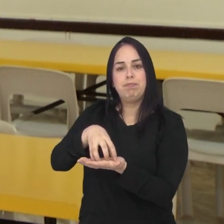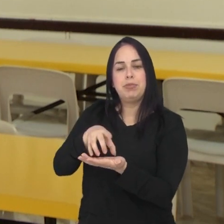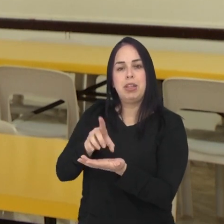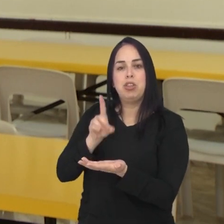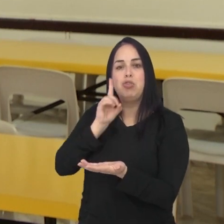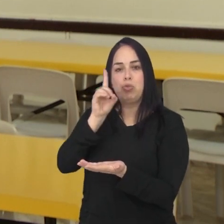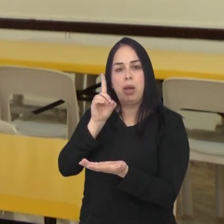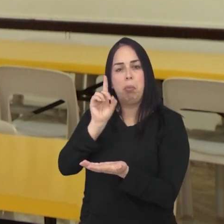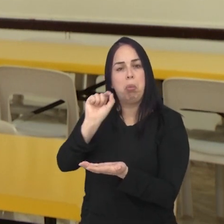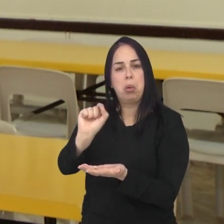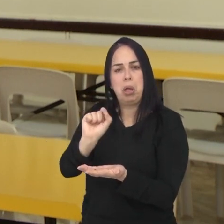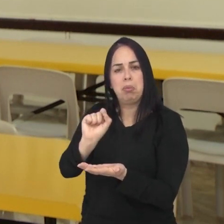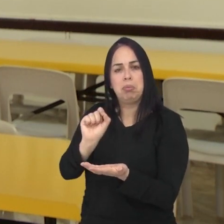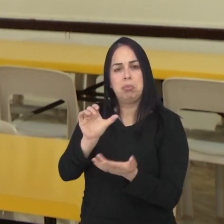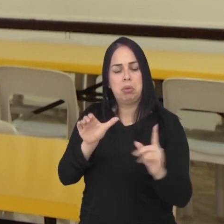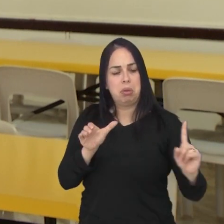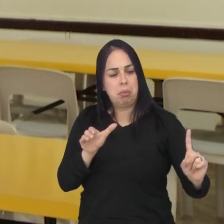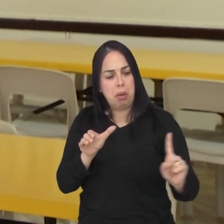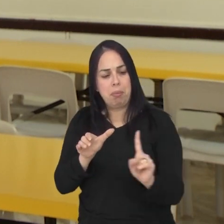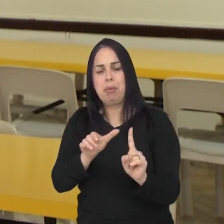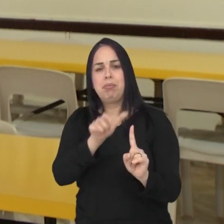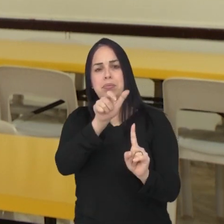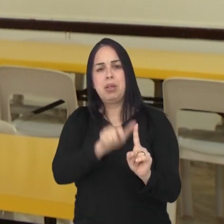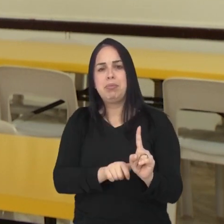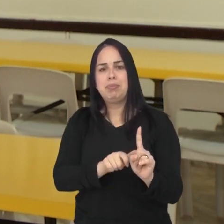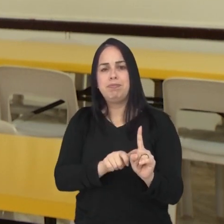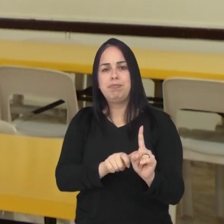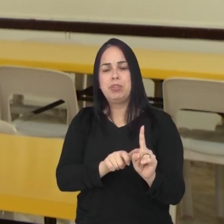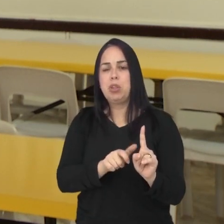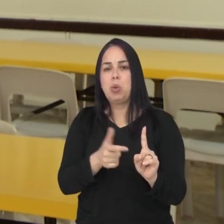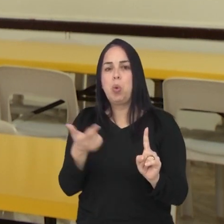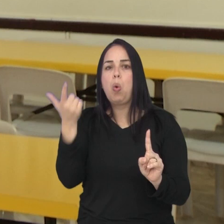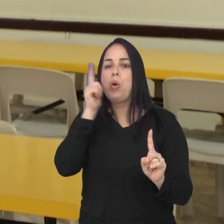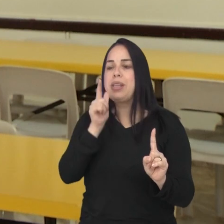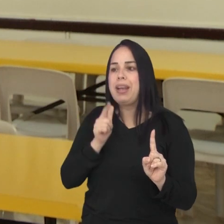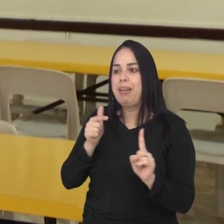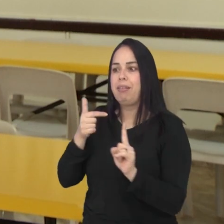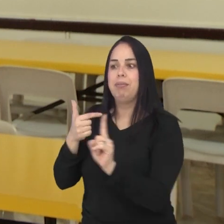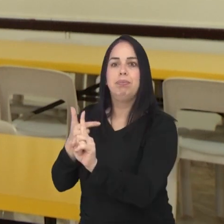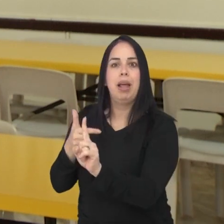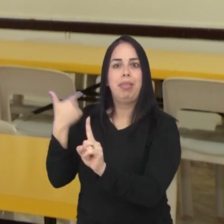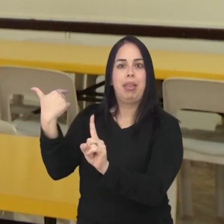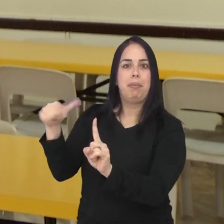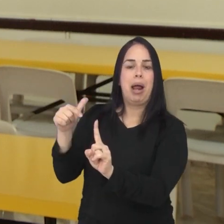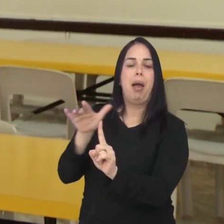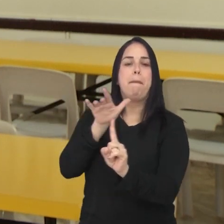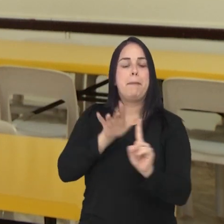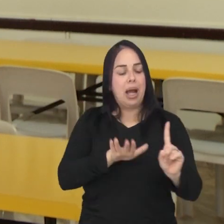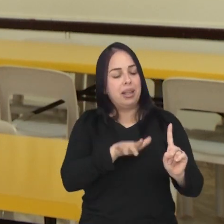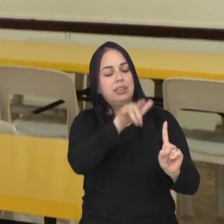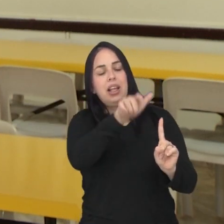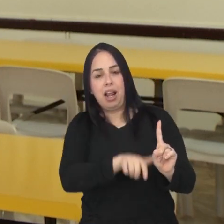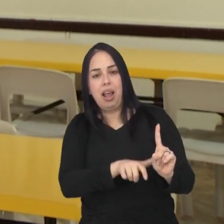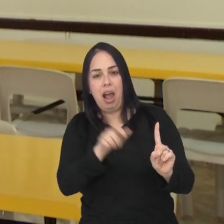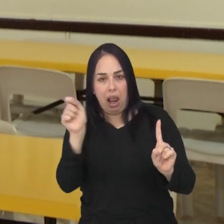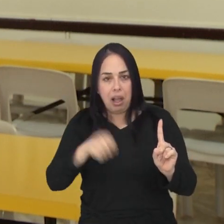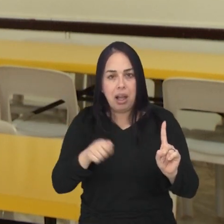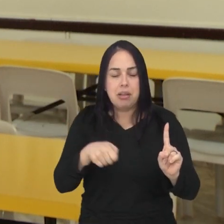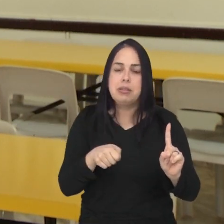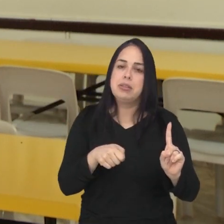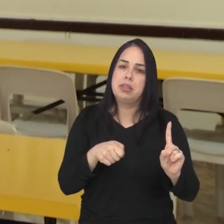é acolhendo pessoas com deficiência que não têm uma condição de ser inserida no mercado de trabalho, mas que